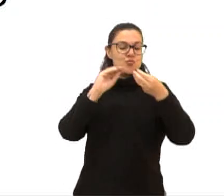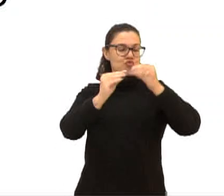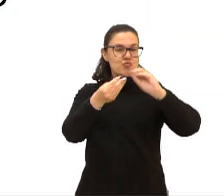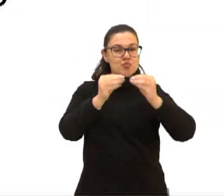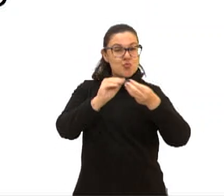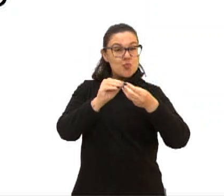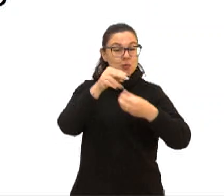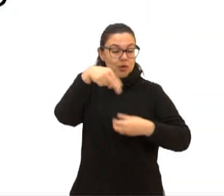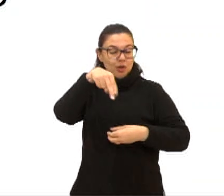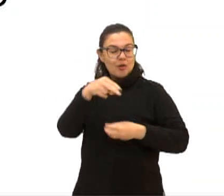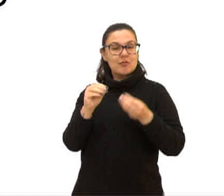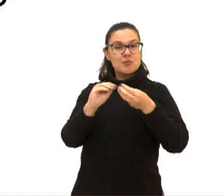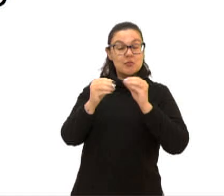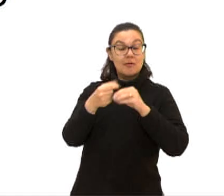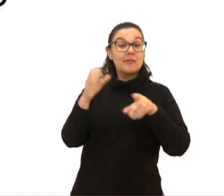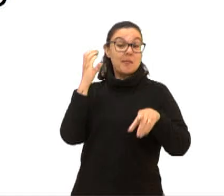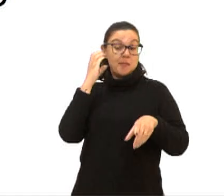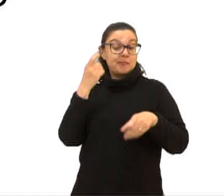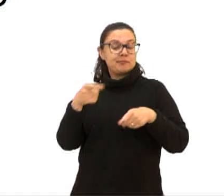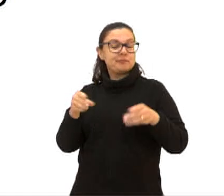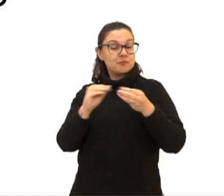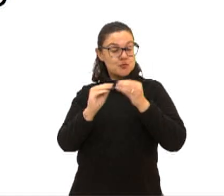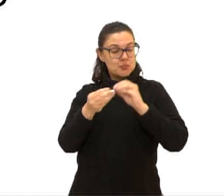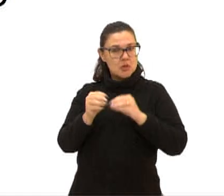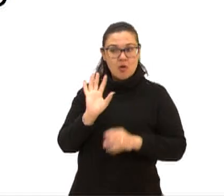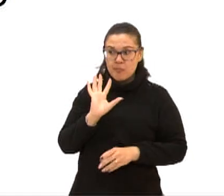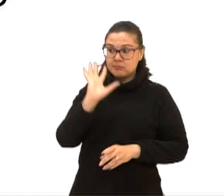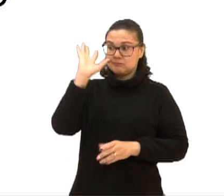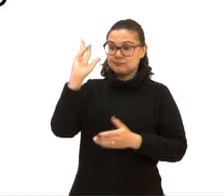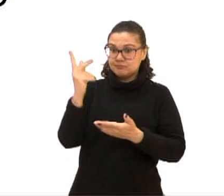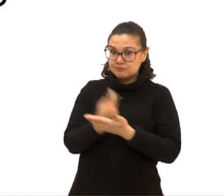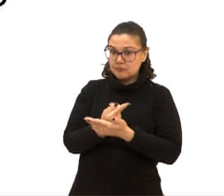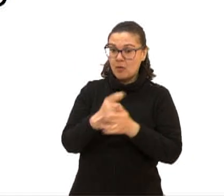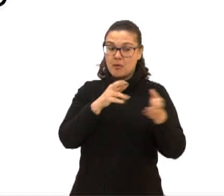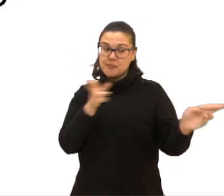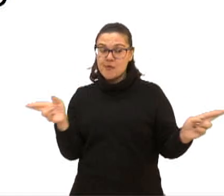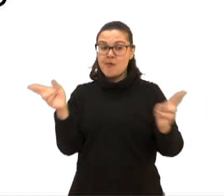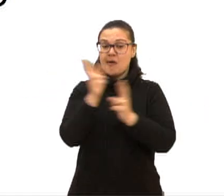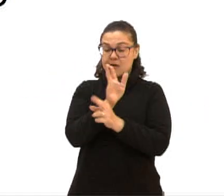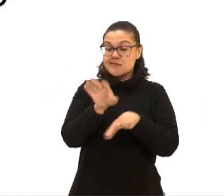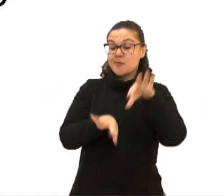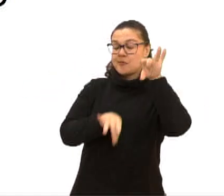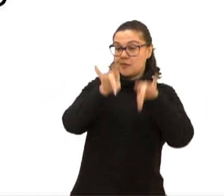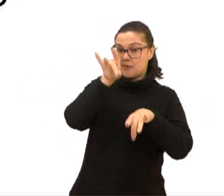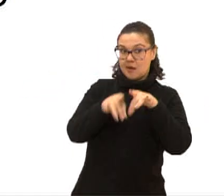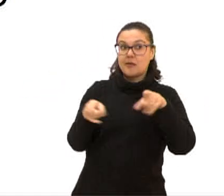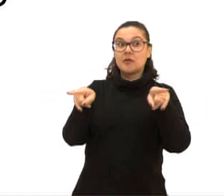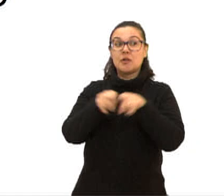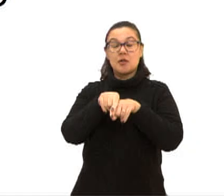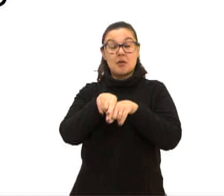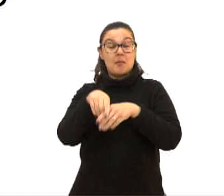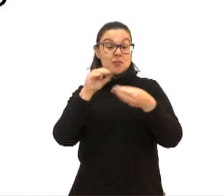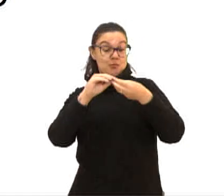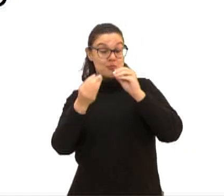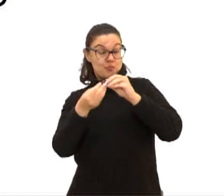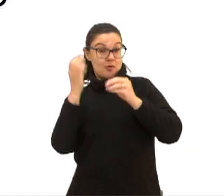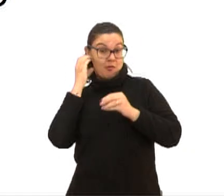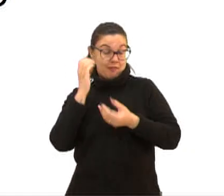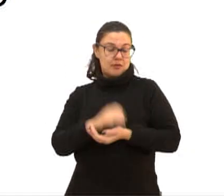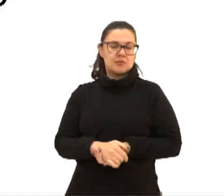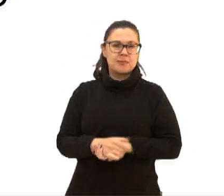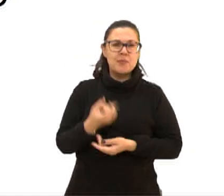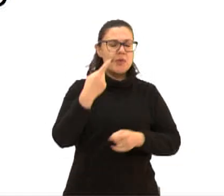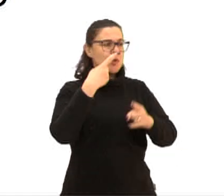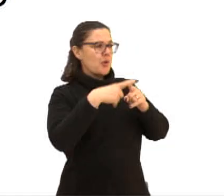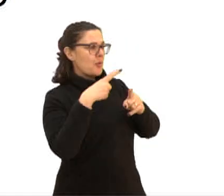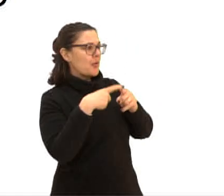Radionovela, né? Também vamos ver radionovela. Alguns fatos marcantes relacionados ao radioteatro e à radionovela. E por que